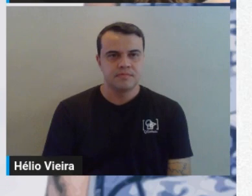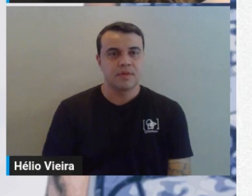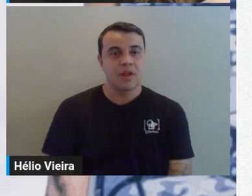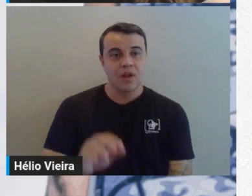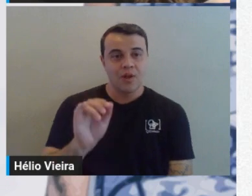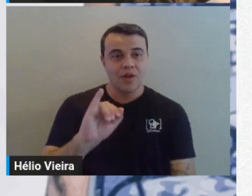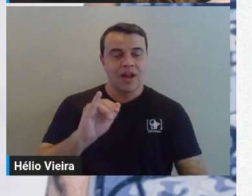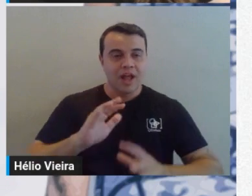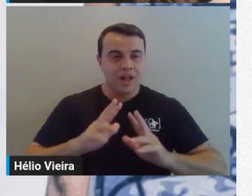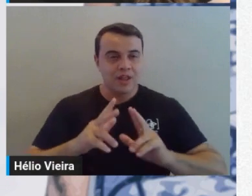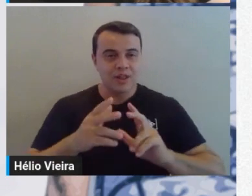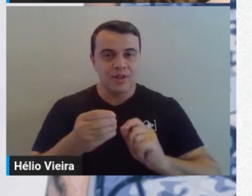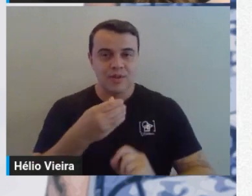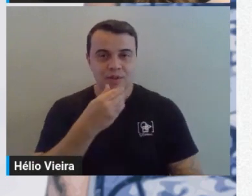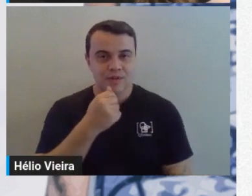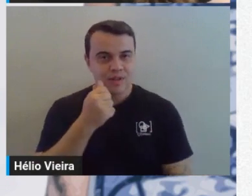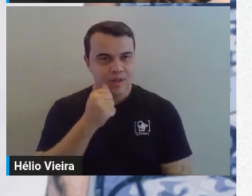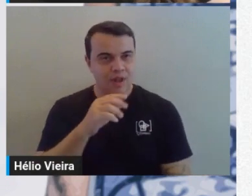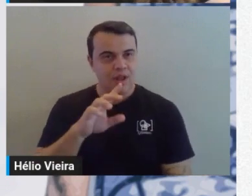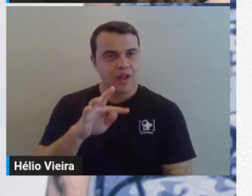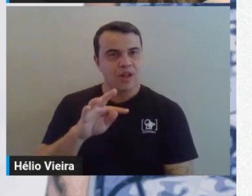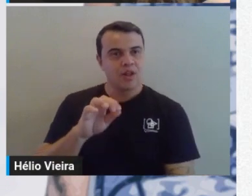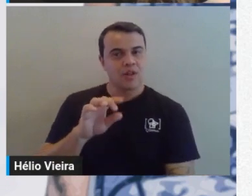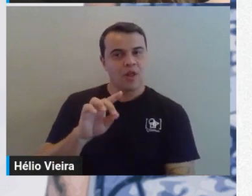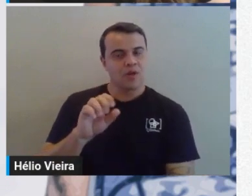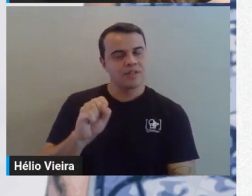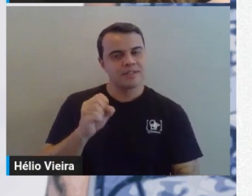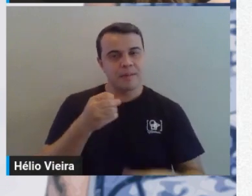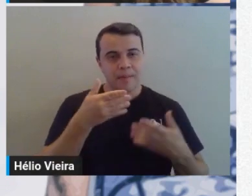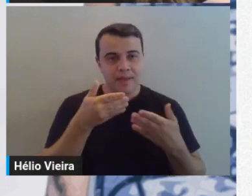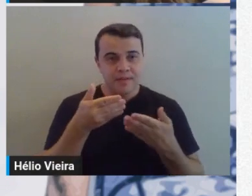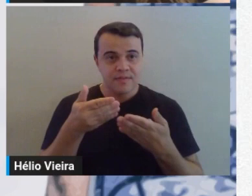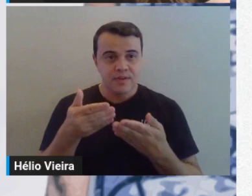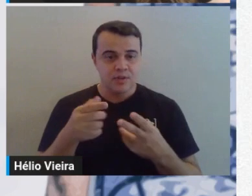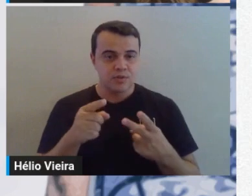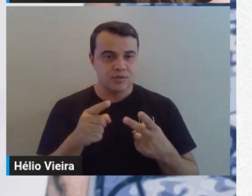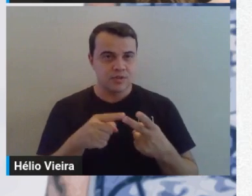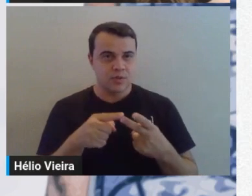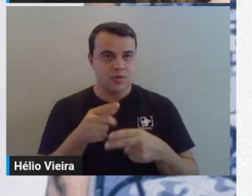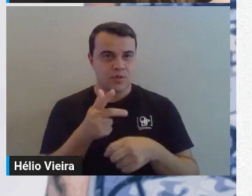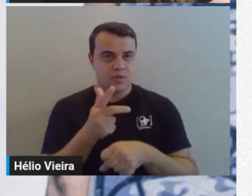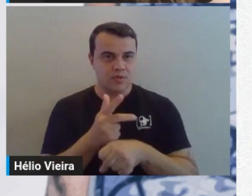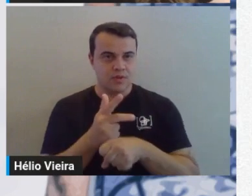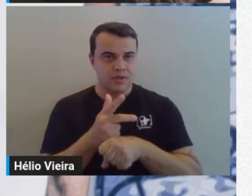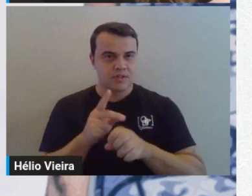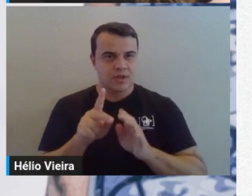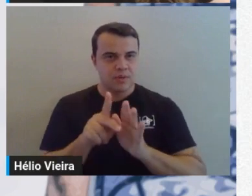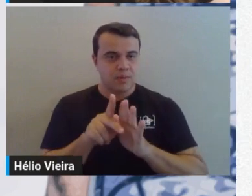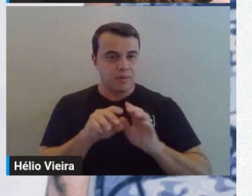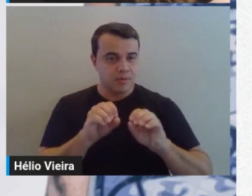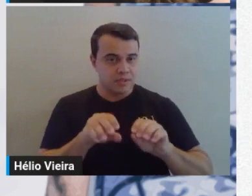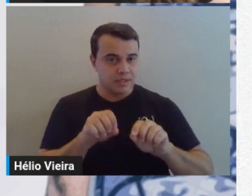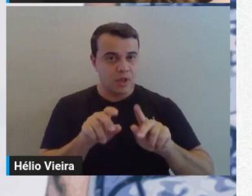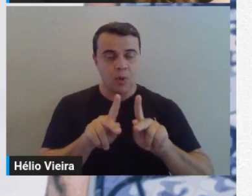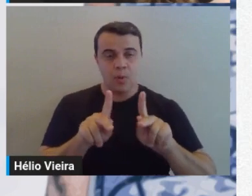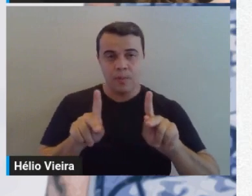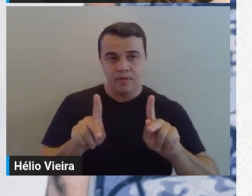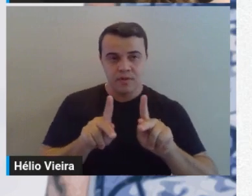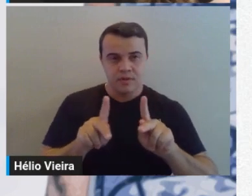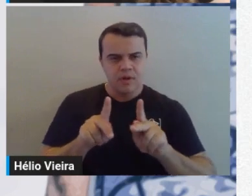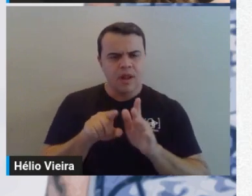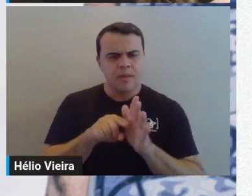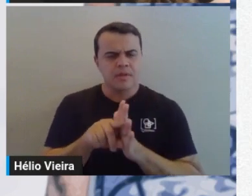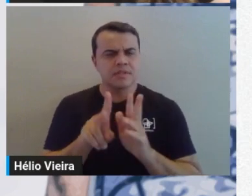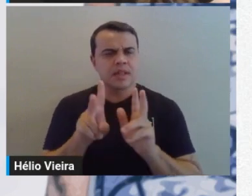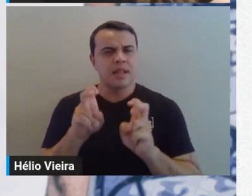Olá a todos e todas e todes. Bem-vindos ao segundo episódio da formação de professores, explorando